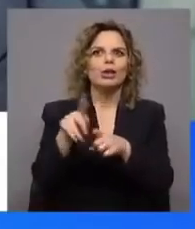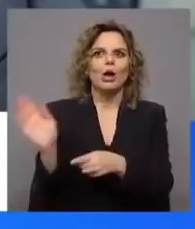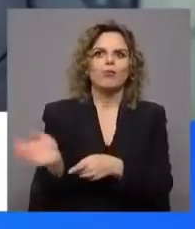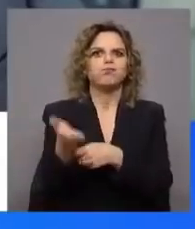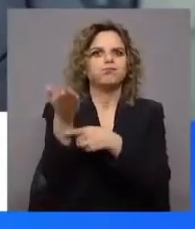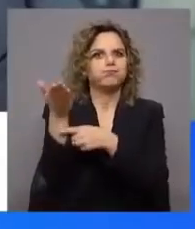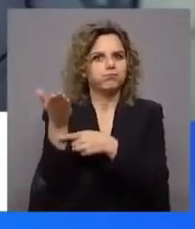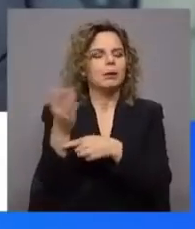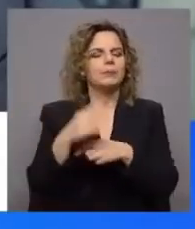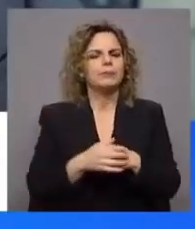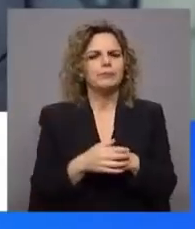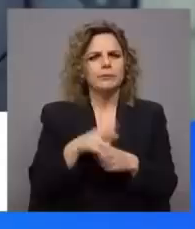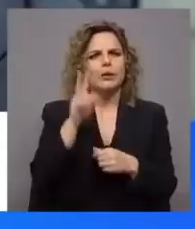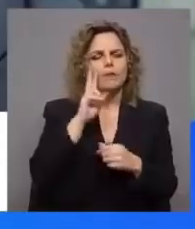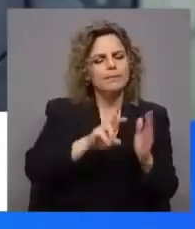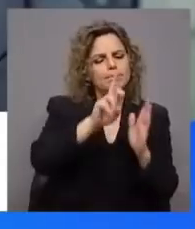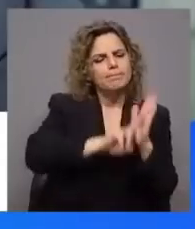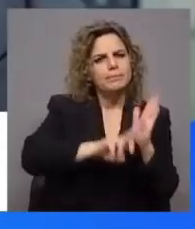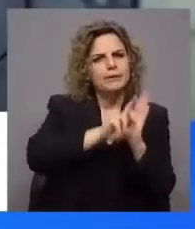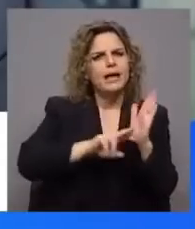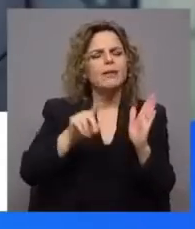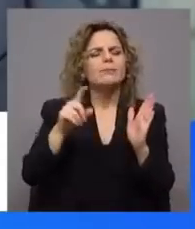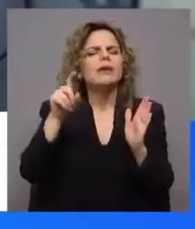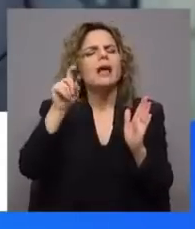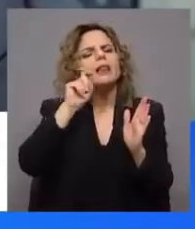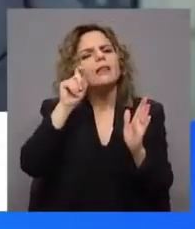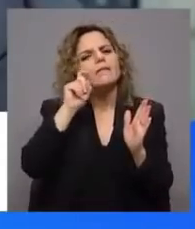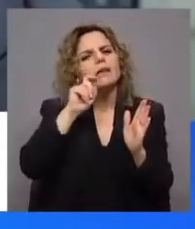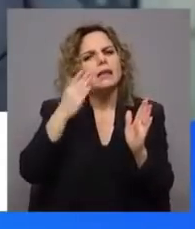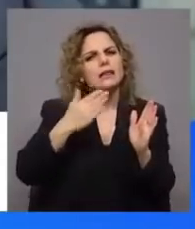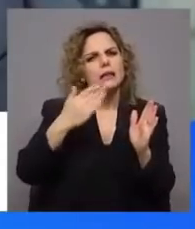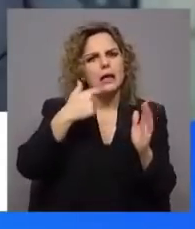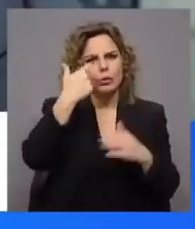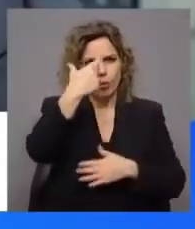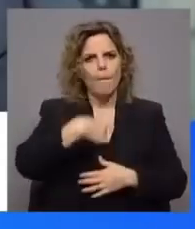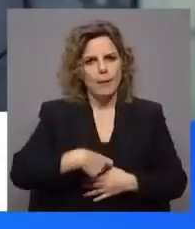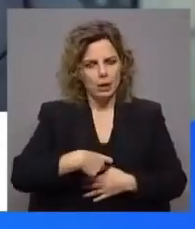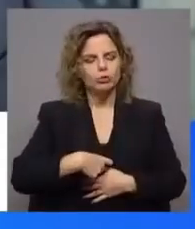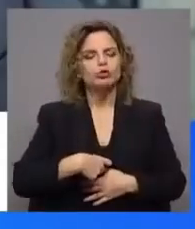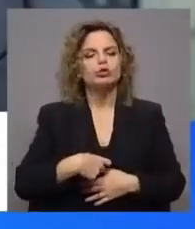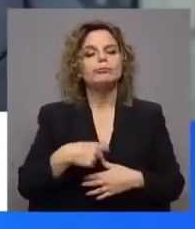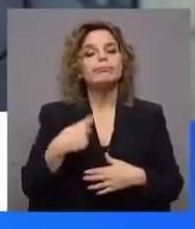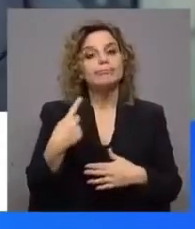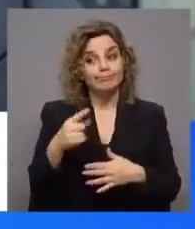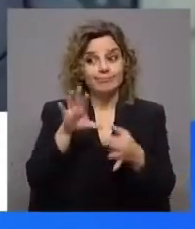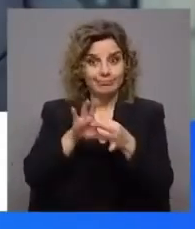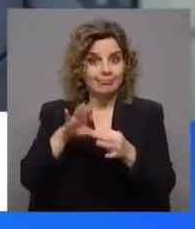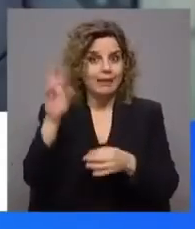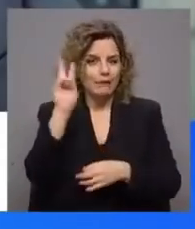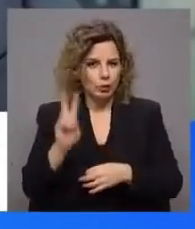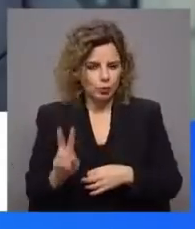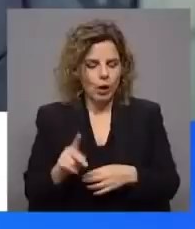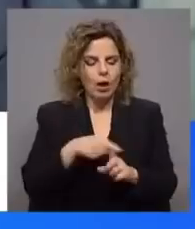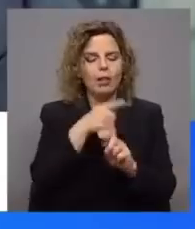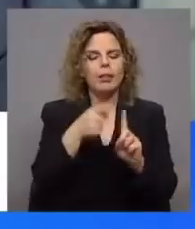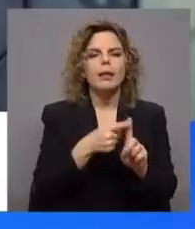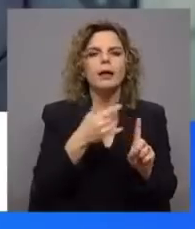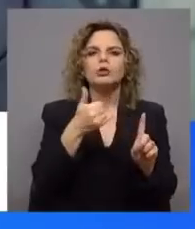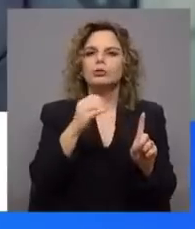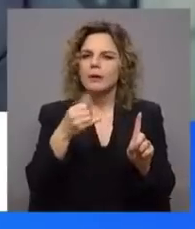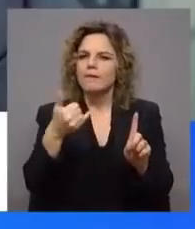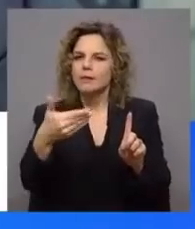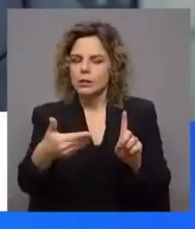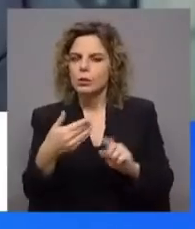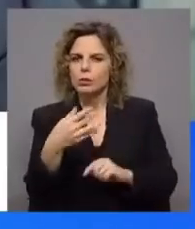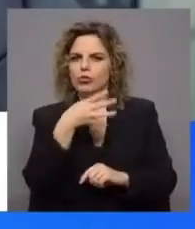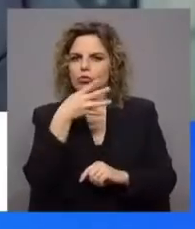ver o relatório de uma organização de defesa dos direitos humanos, o Human Rights Watch, referente à Venezuela em 2021,